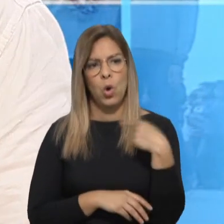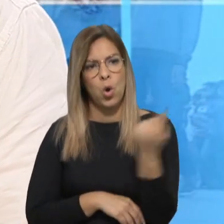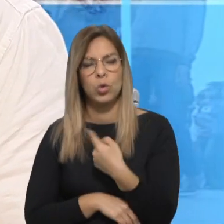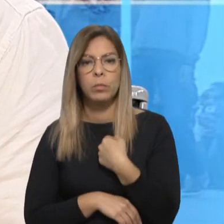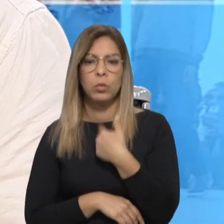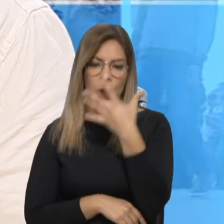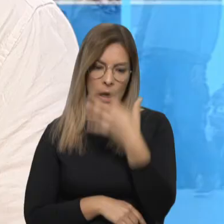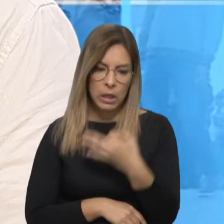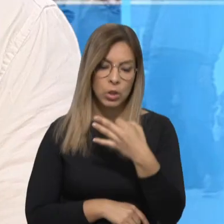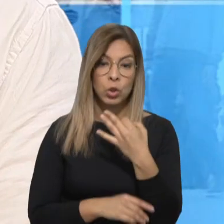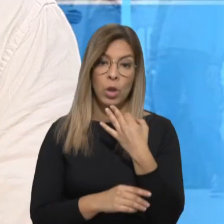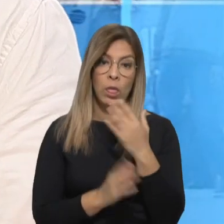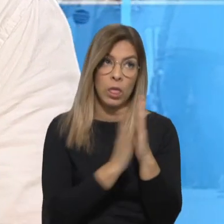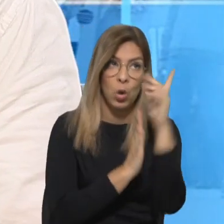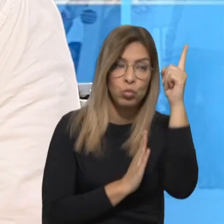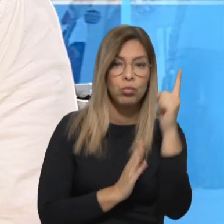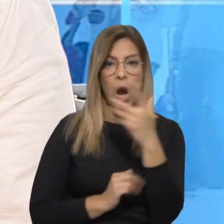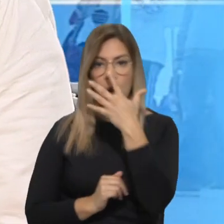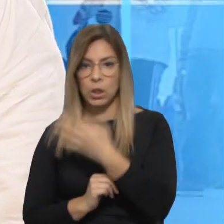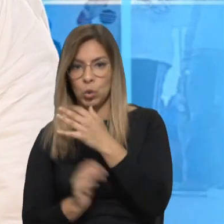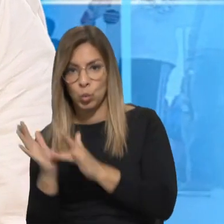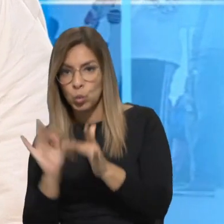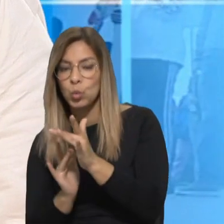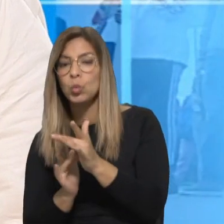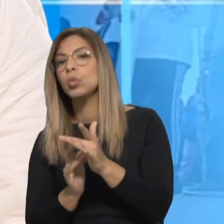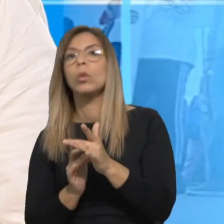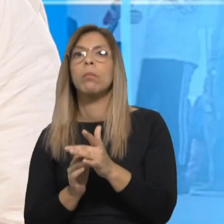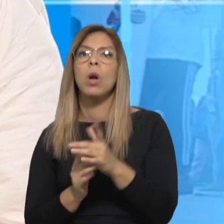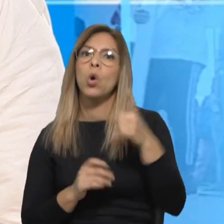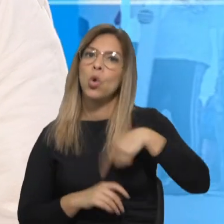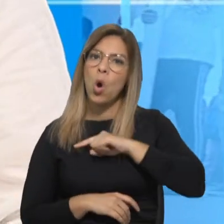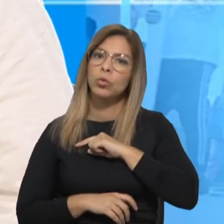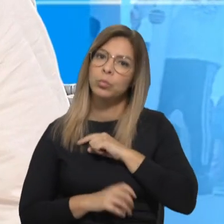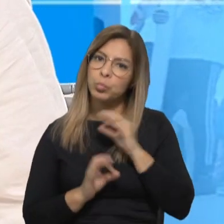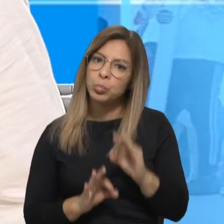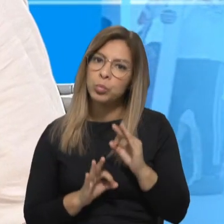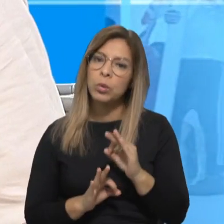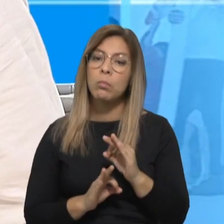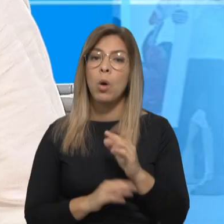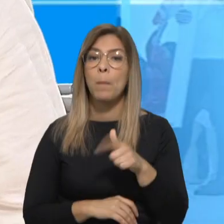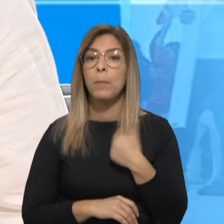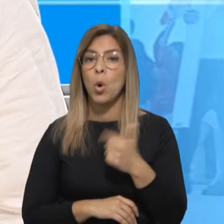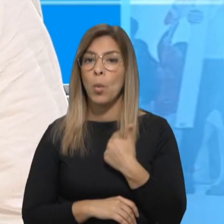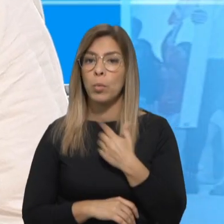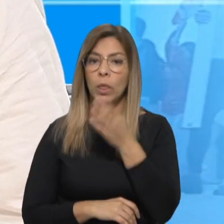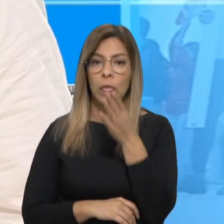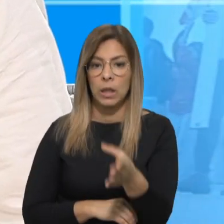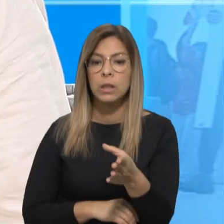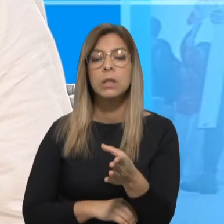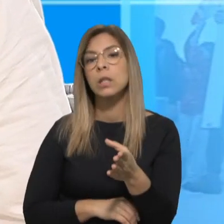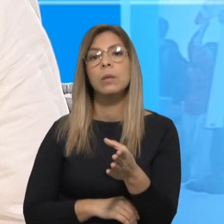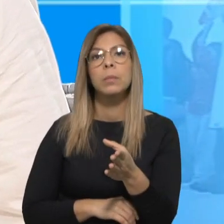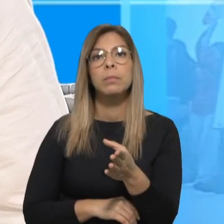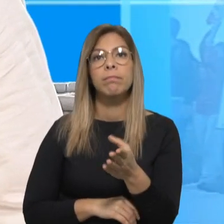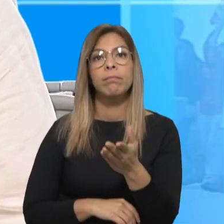num ressuscitado, num dinamismo de graça em nós, que Ele mesmo nos pede para perdoar, não